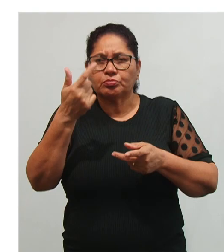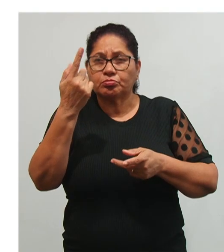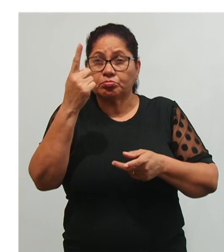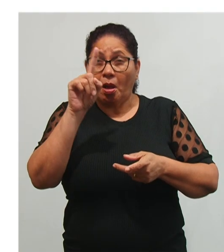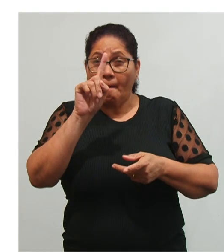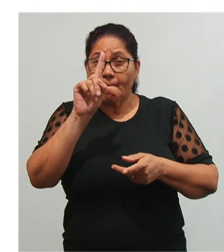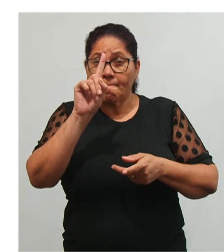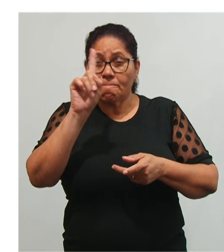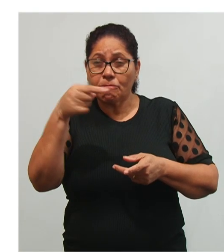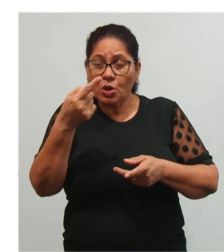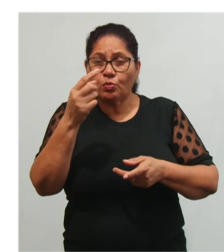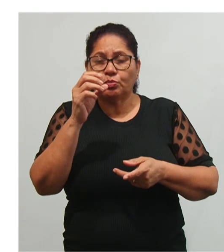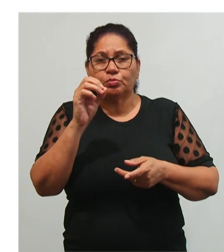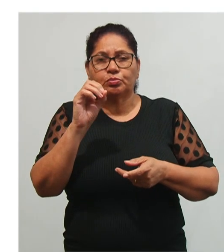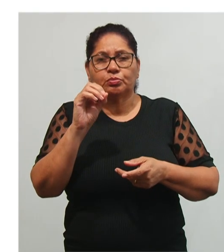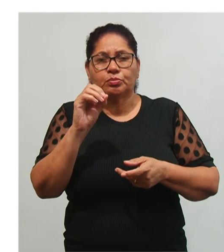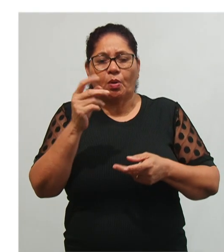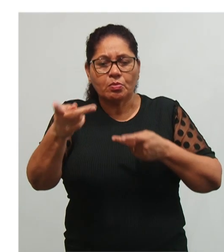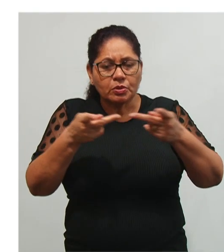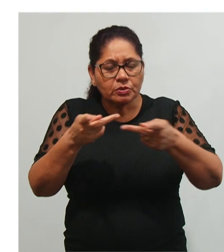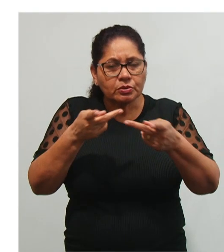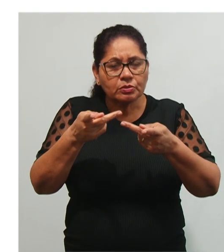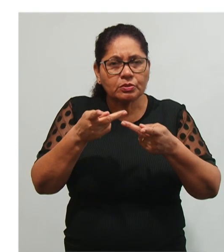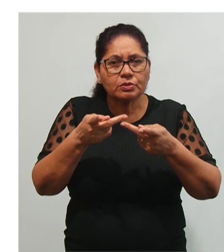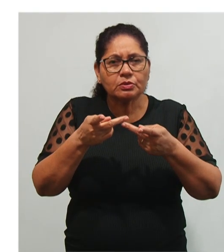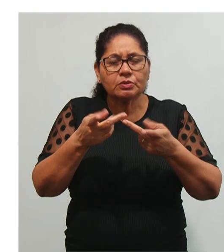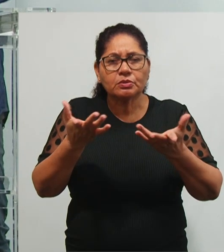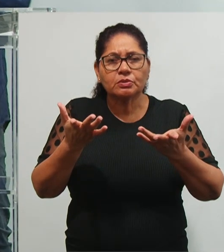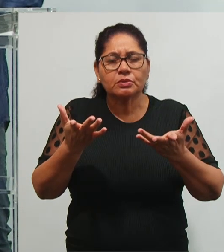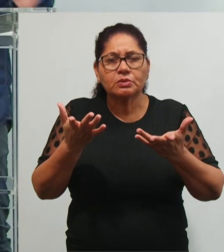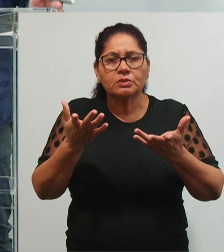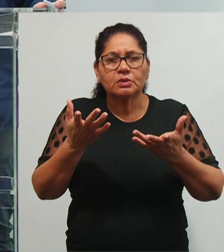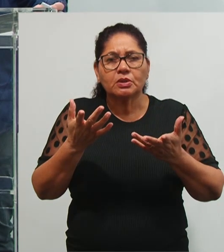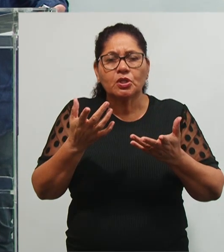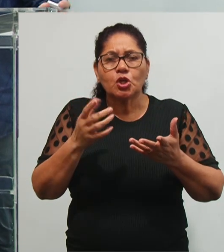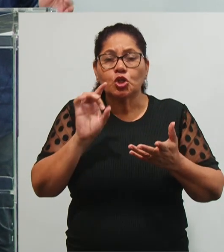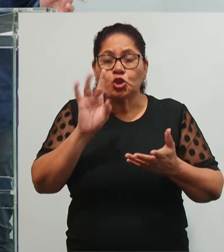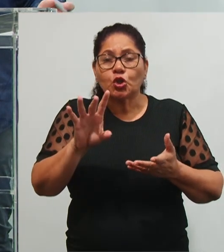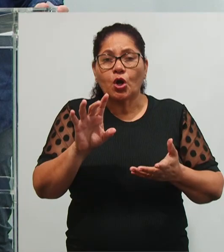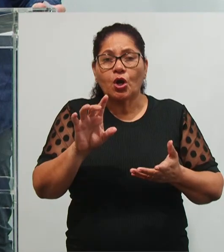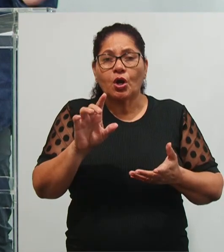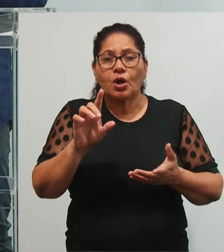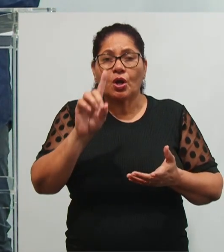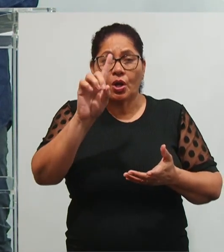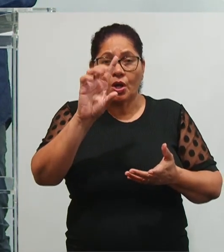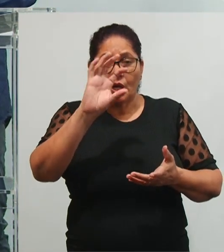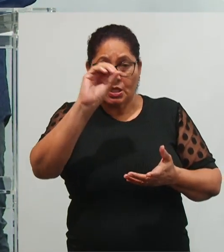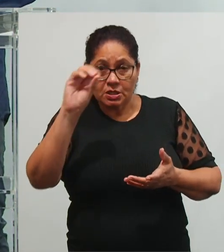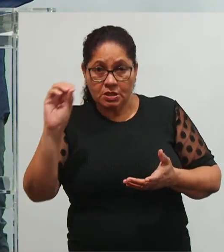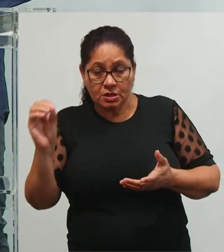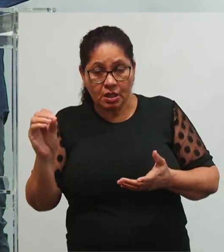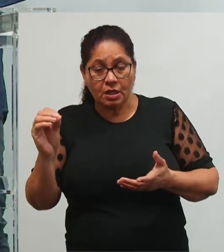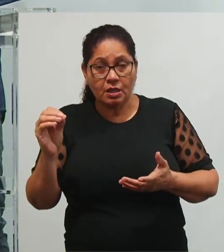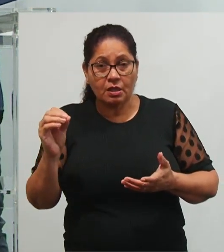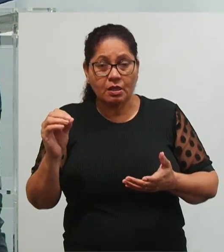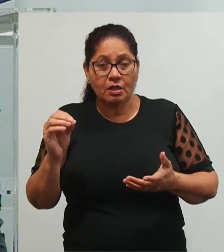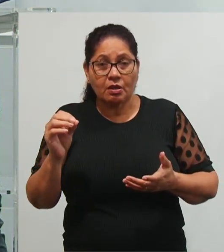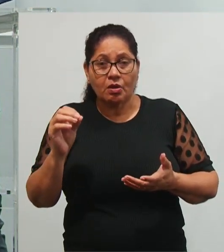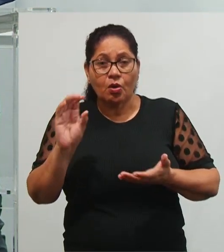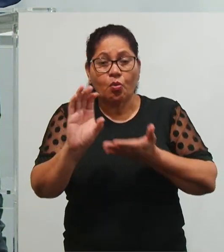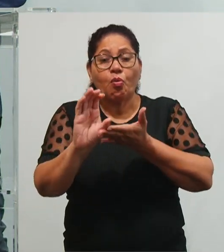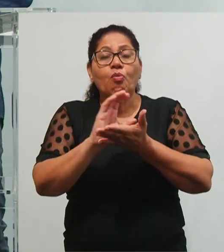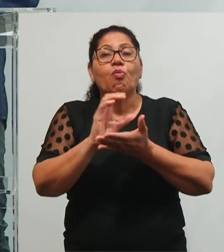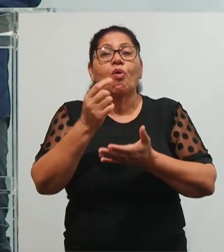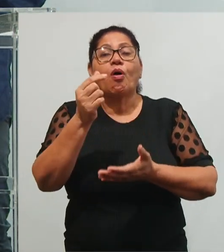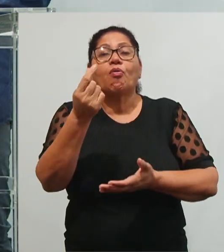temos 1000 projetos, né, quantos projetos podemos selecionar? Só podemos selecionar 100, né? Mas quanto que é